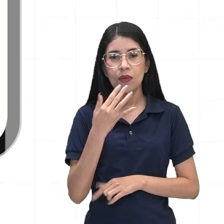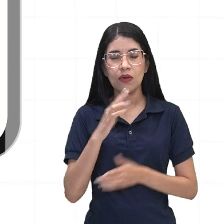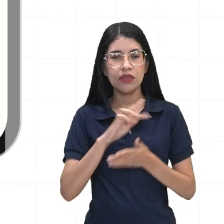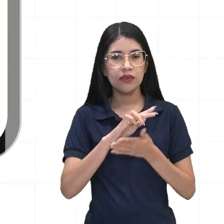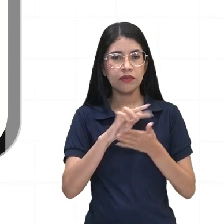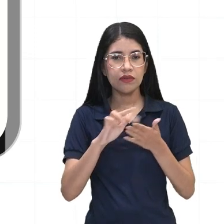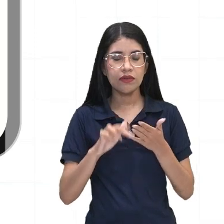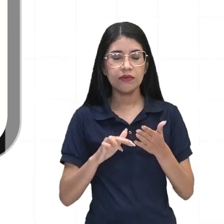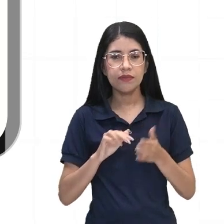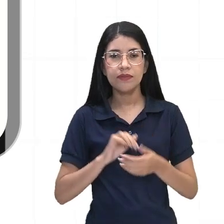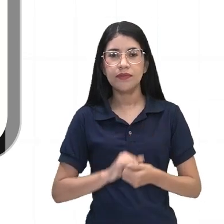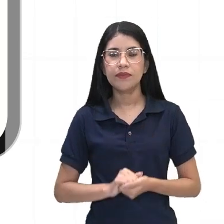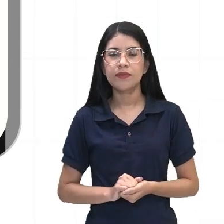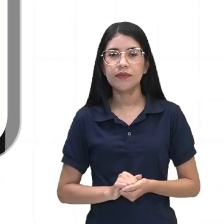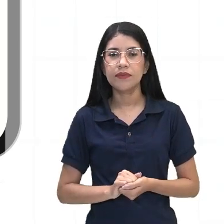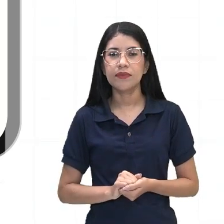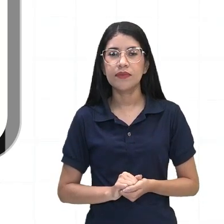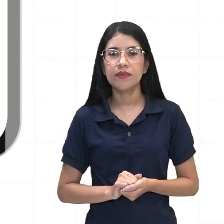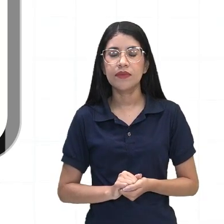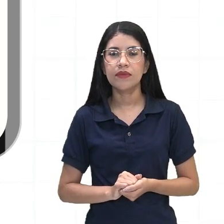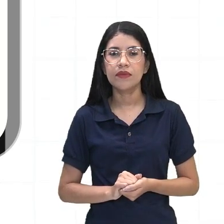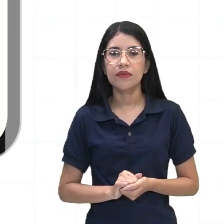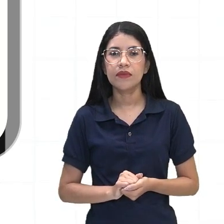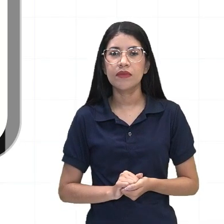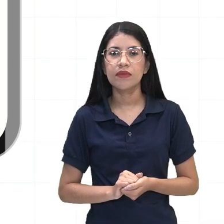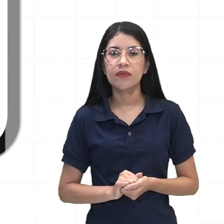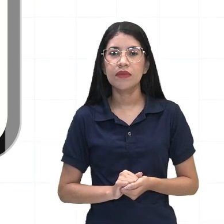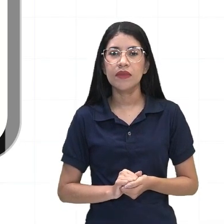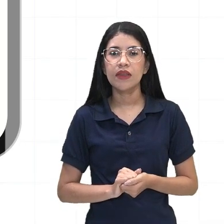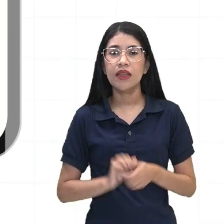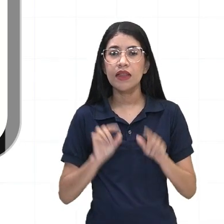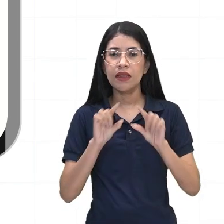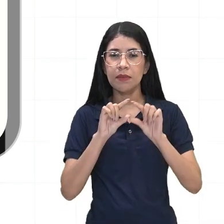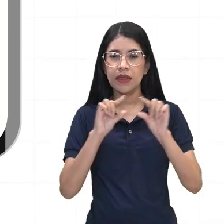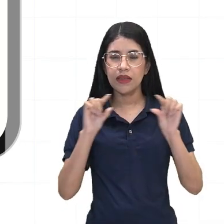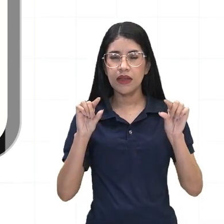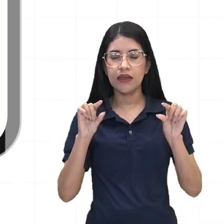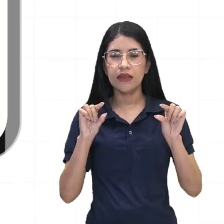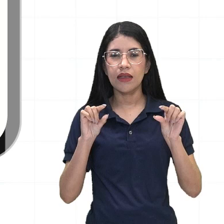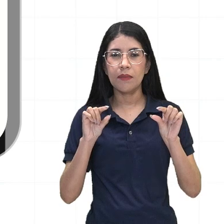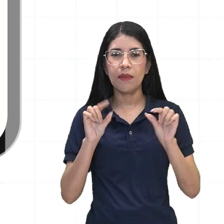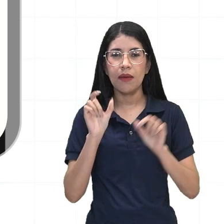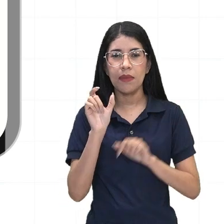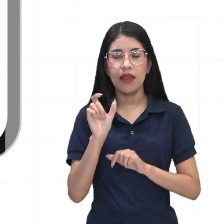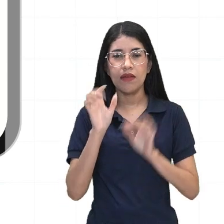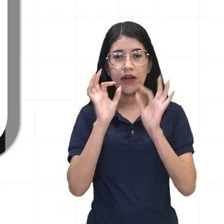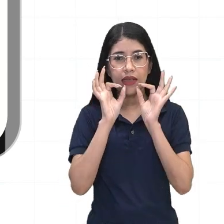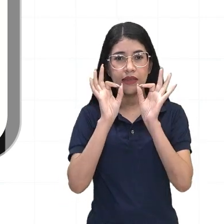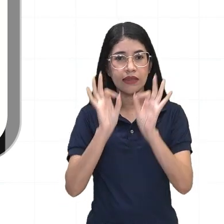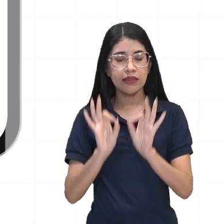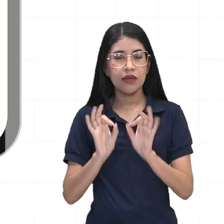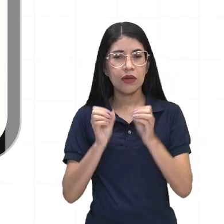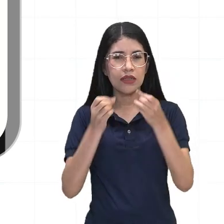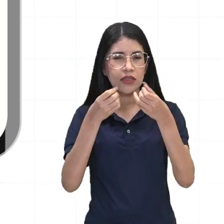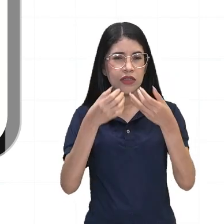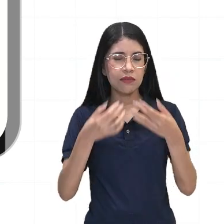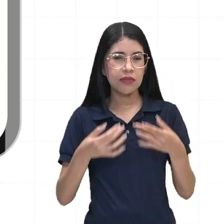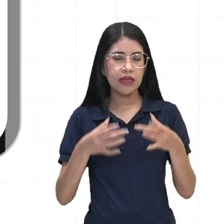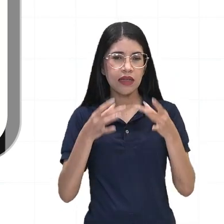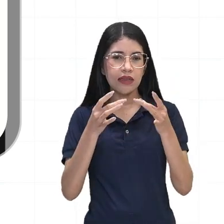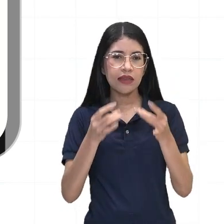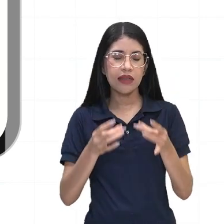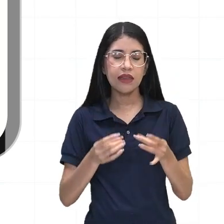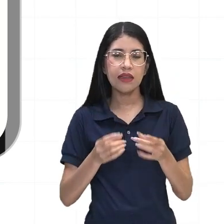também, certo? E aqui abaixo dessa palavra atenção, eles começam a explicar para você o